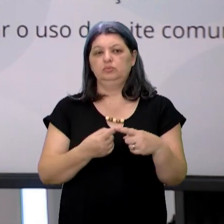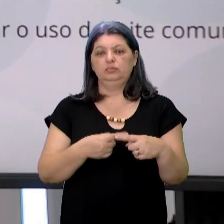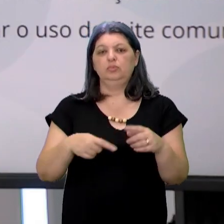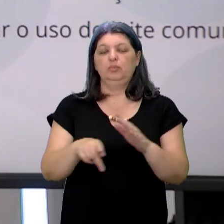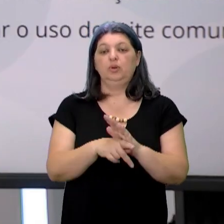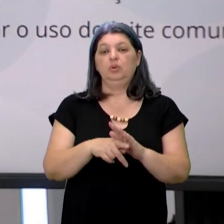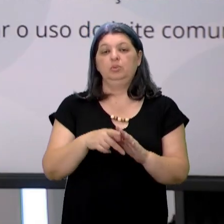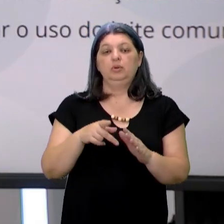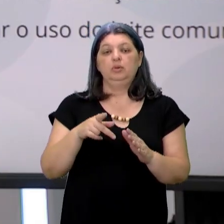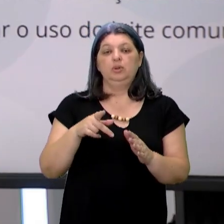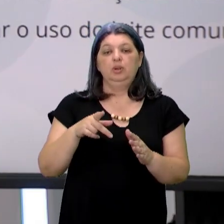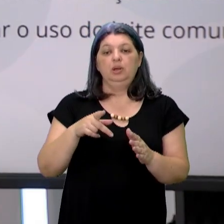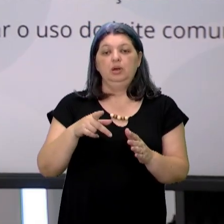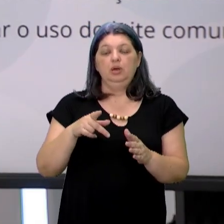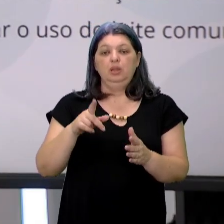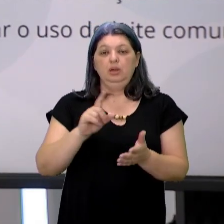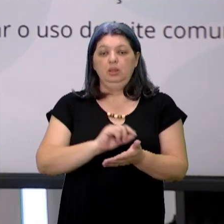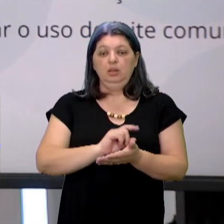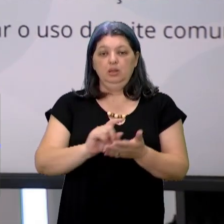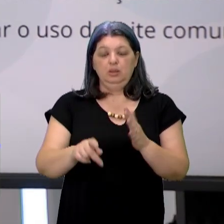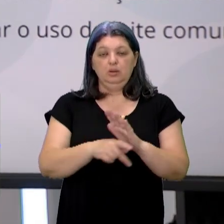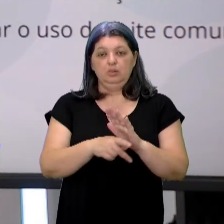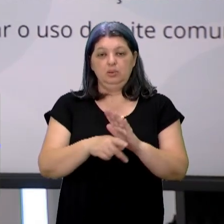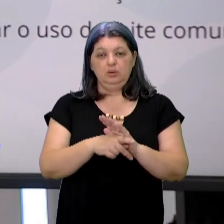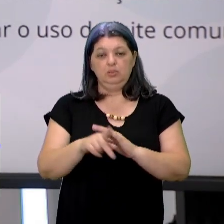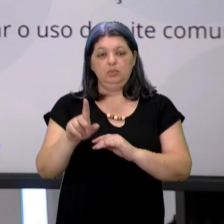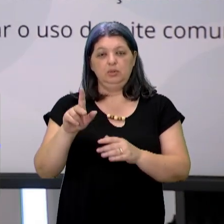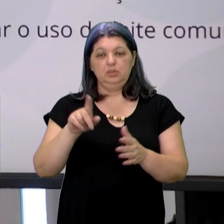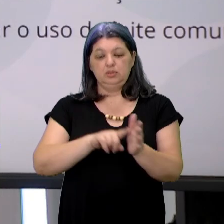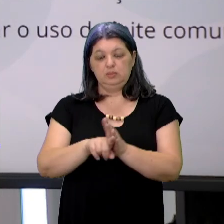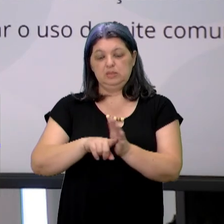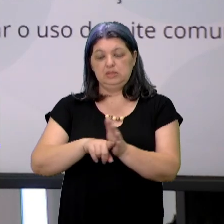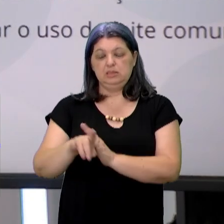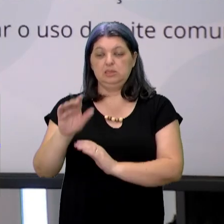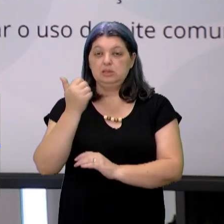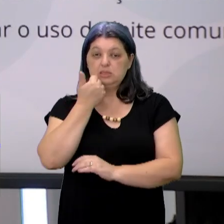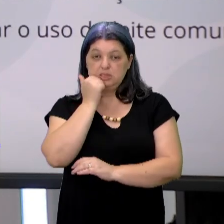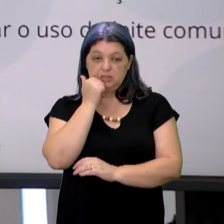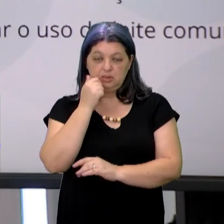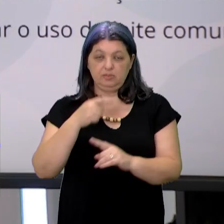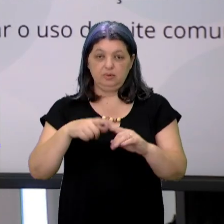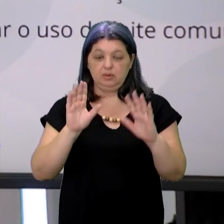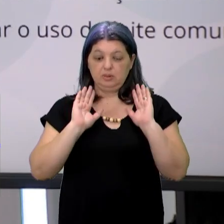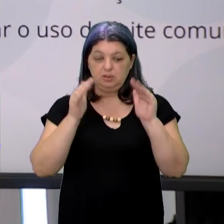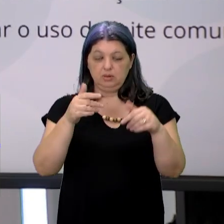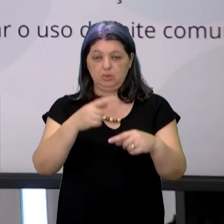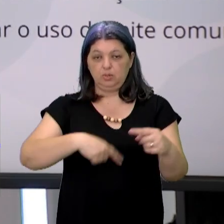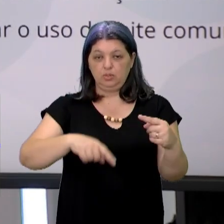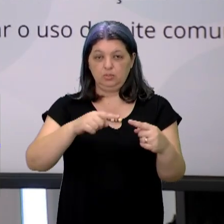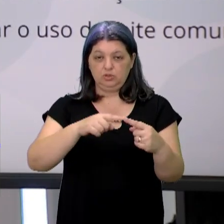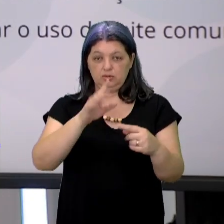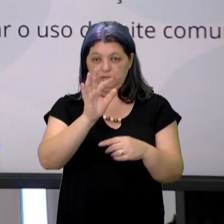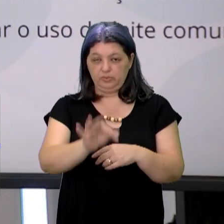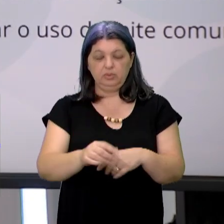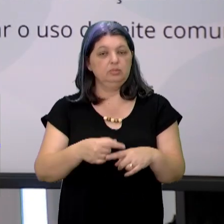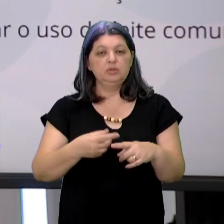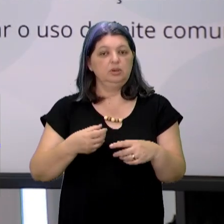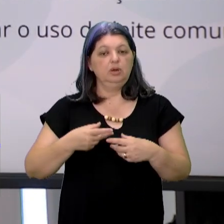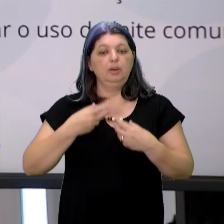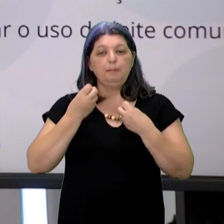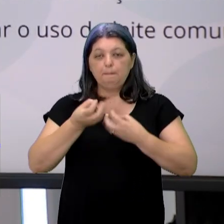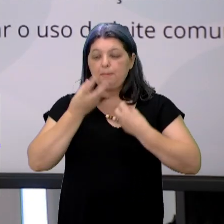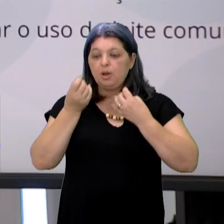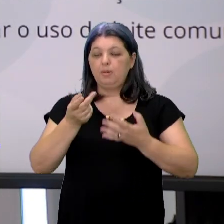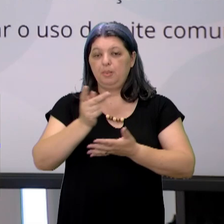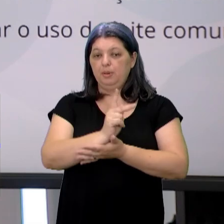divulgação científica. Os textos, eles têm os seus gêneros definidos pela finalidade que eles têm. Então, você escreve um poema porque você